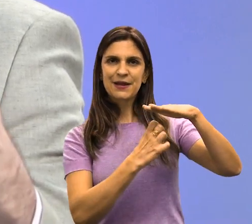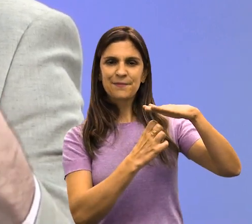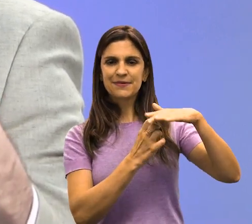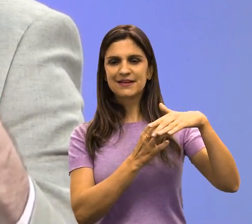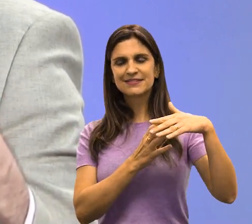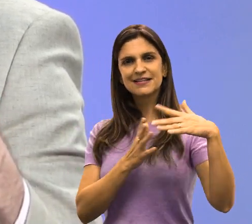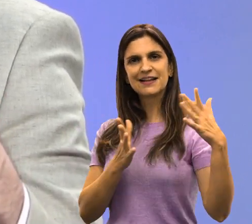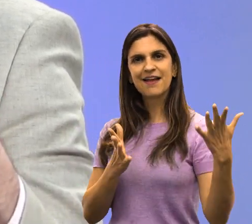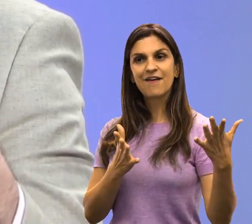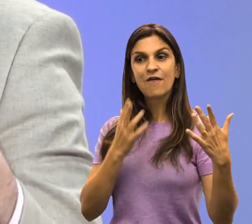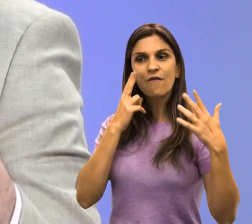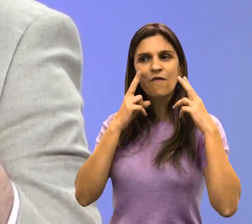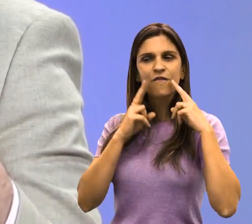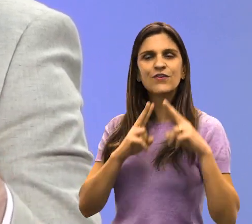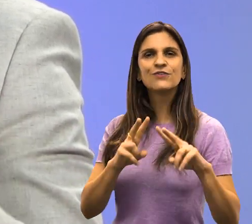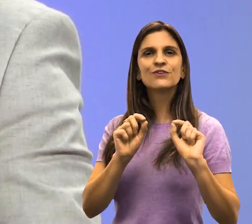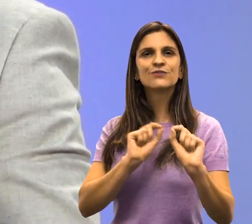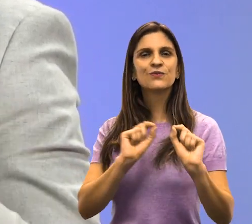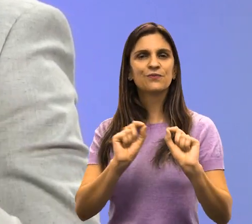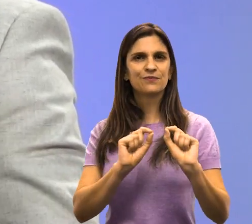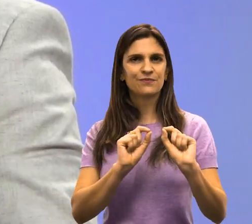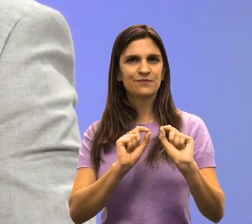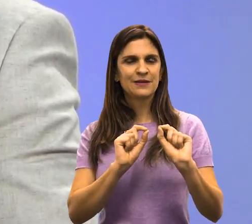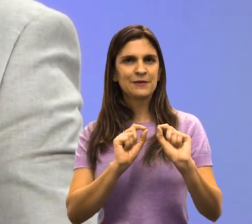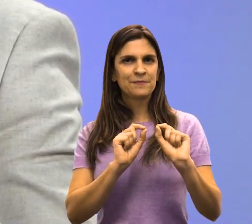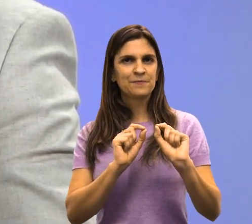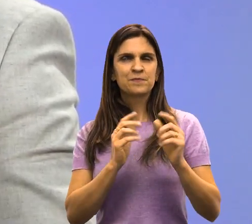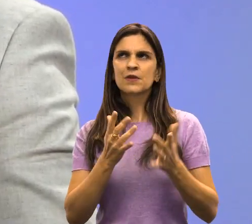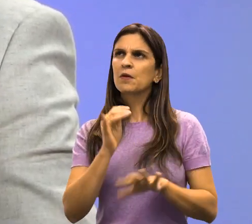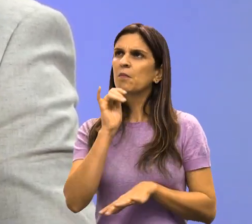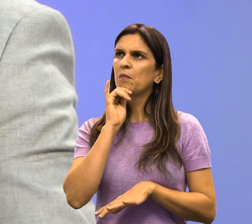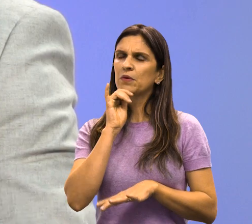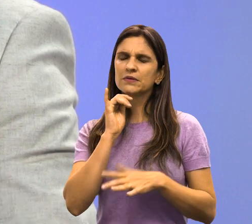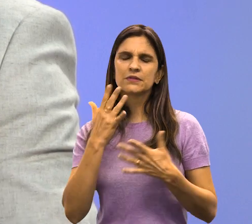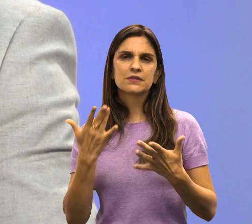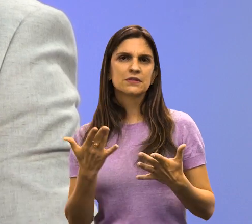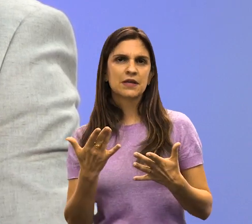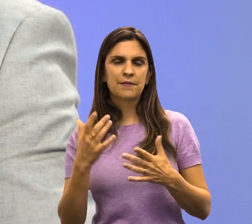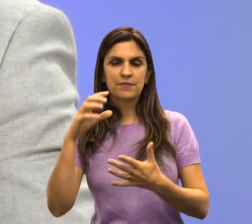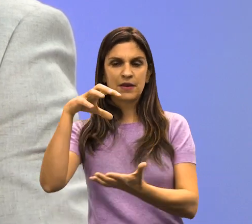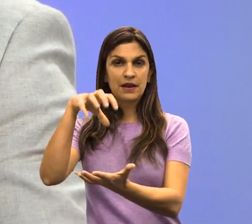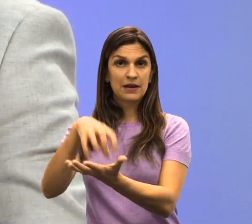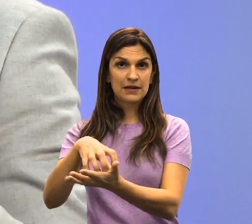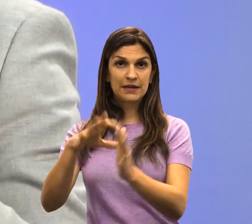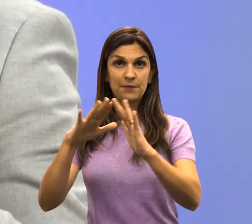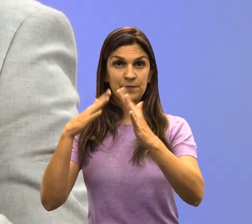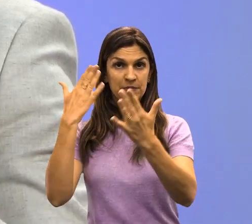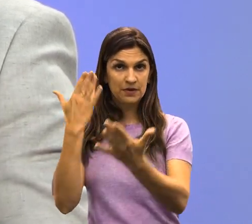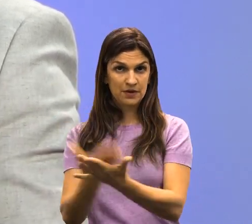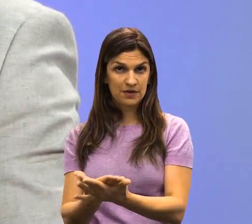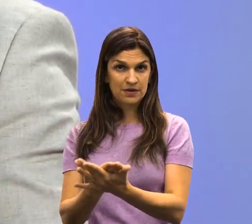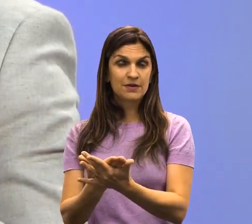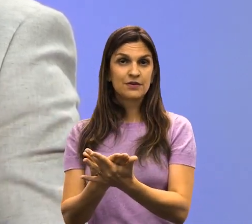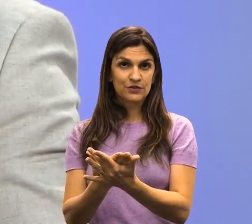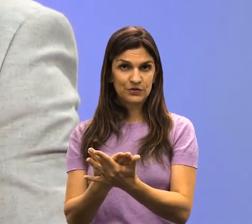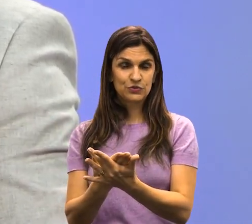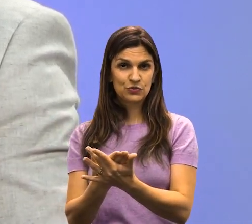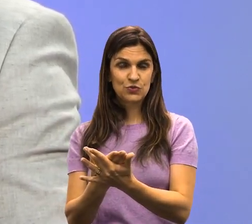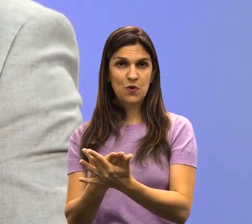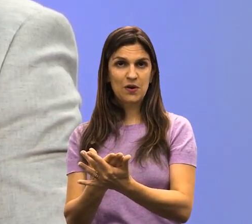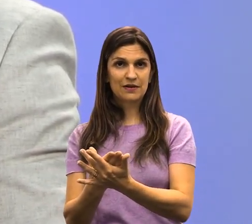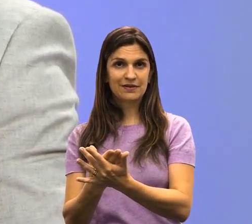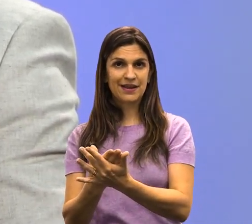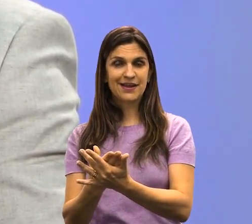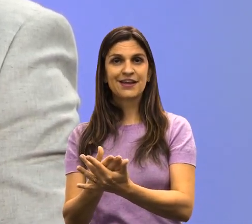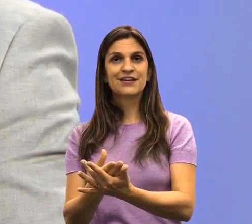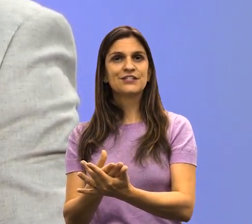ali levando as crianças numa unidade, por exemplo, que tenha, vamos pegar uma escola aí de Fundamental